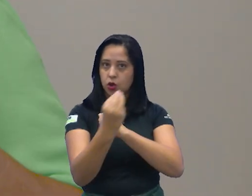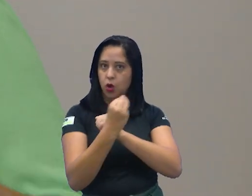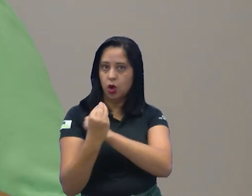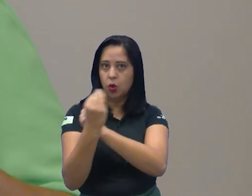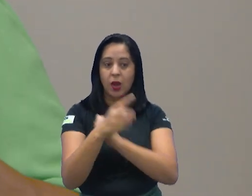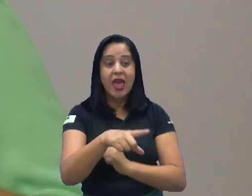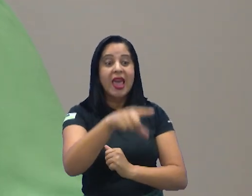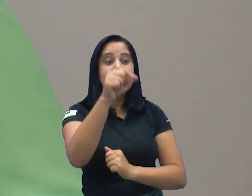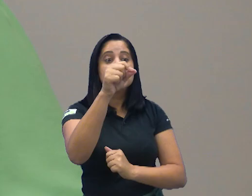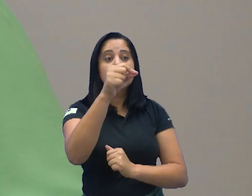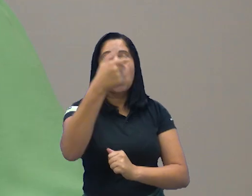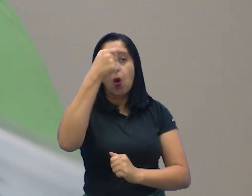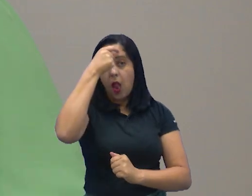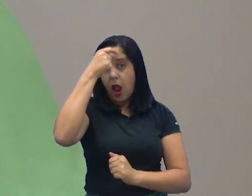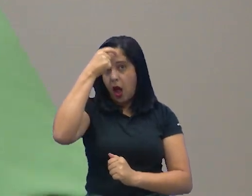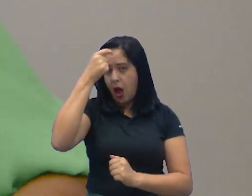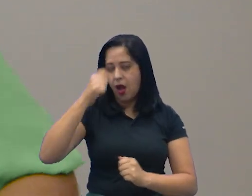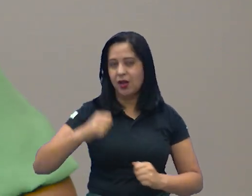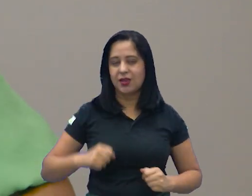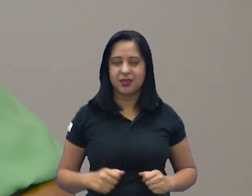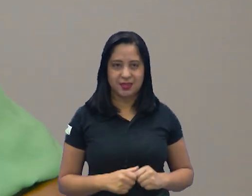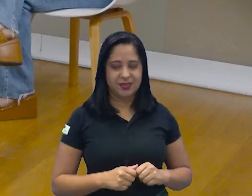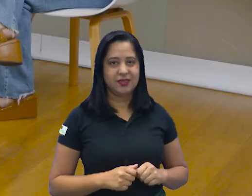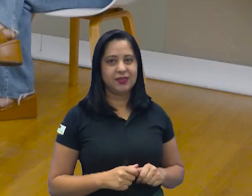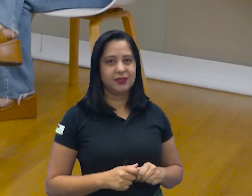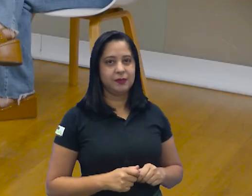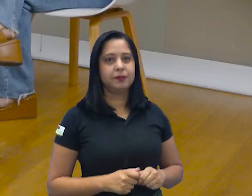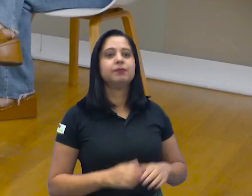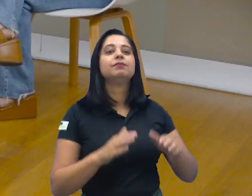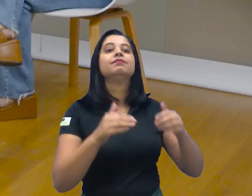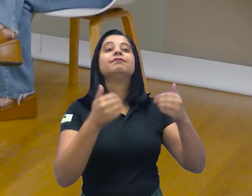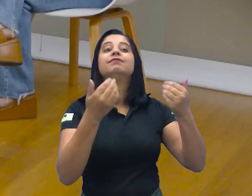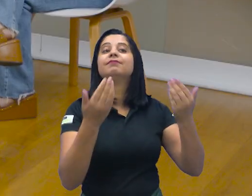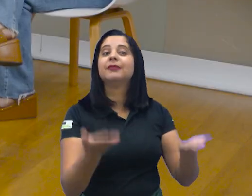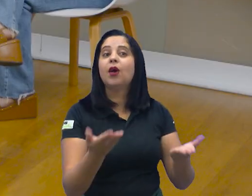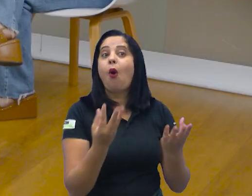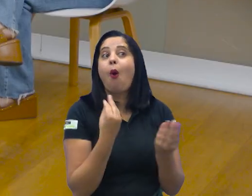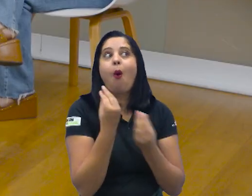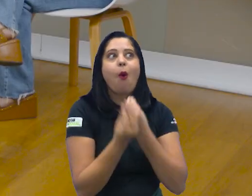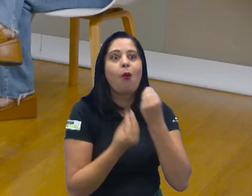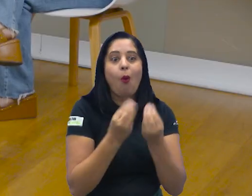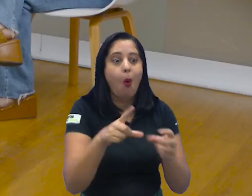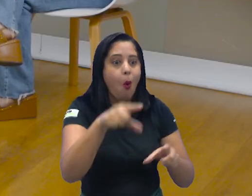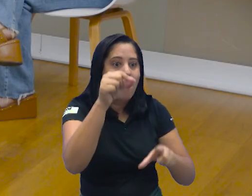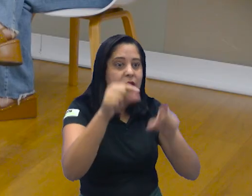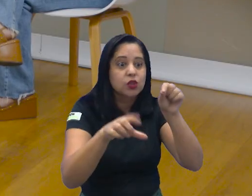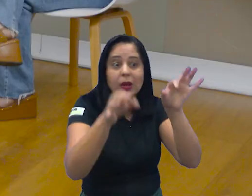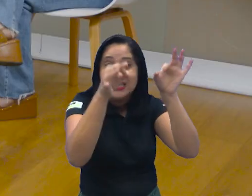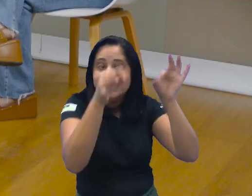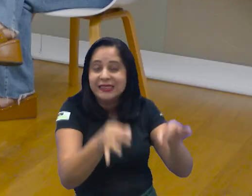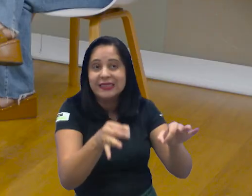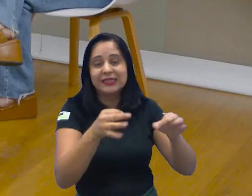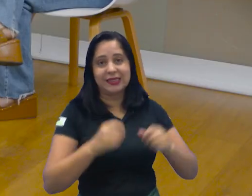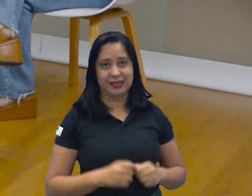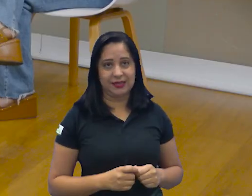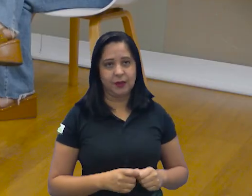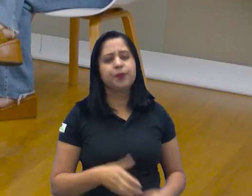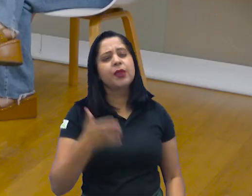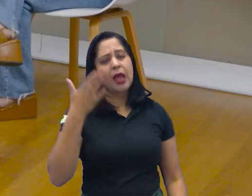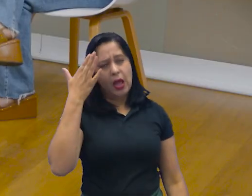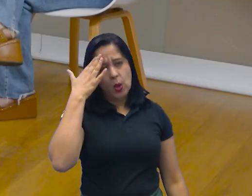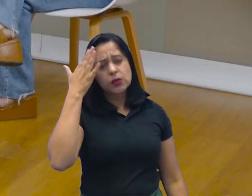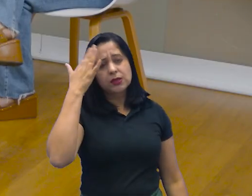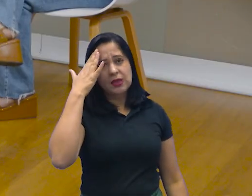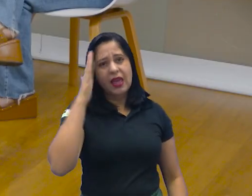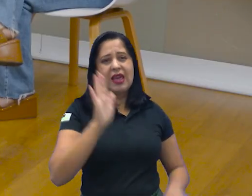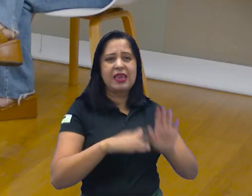escolhas conscientes. Isa, como que a gente começa fazendo essas escolhas? Assim, nós sabemos que muitas desculpas, às vezes,